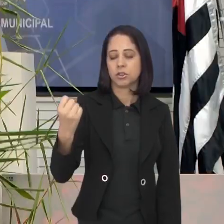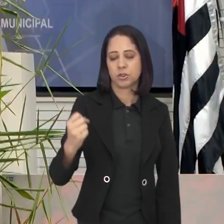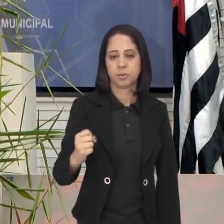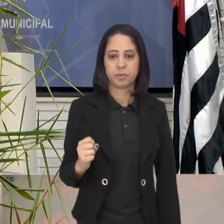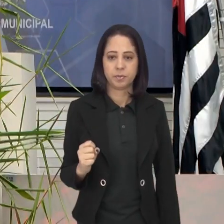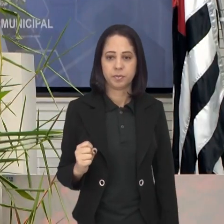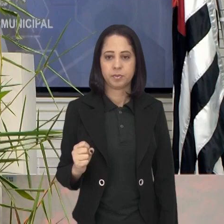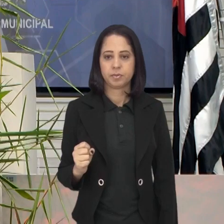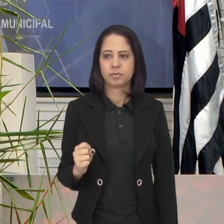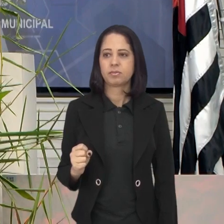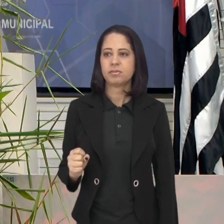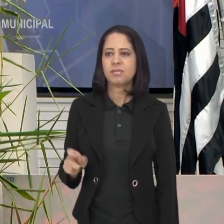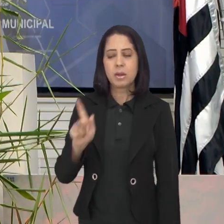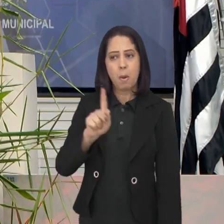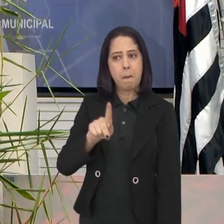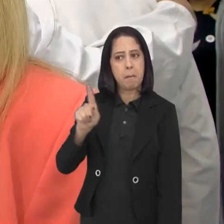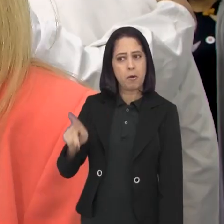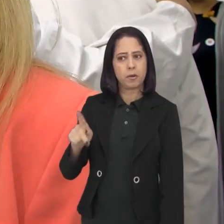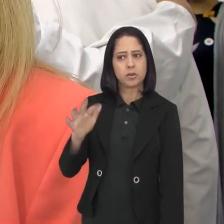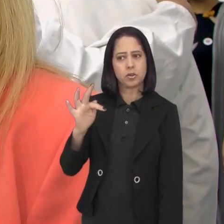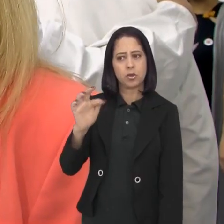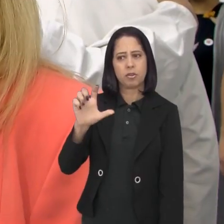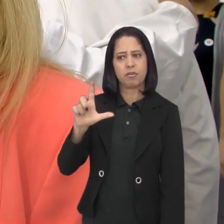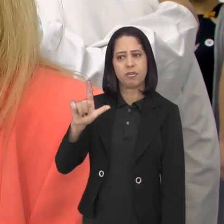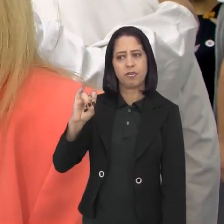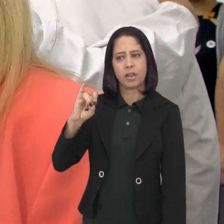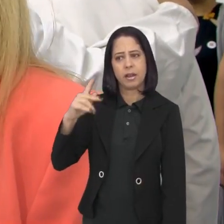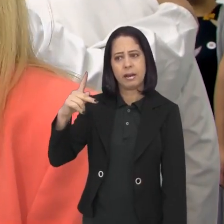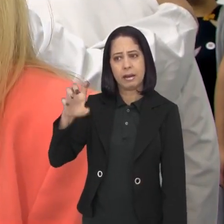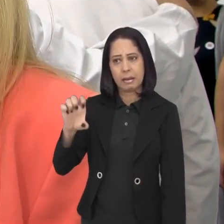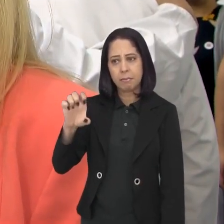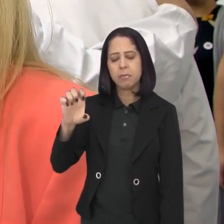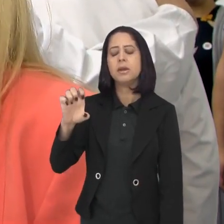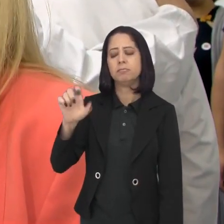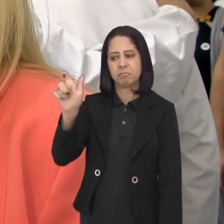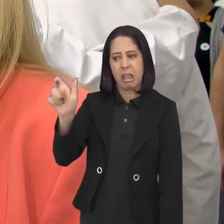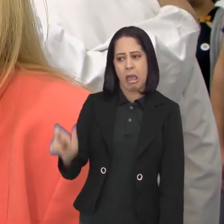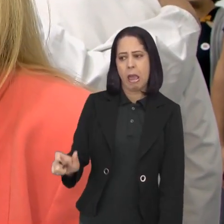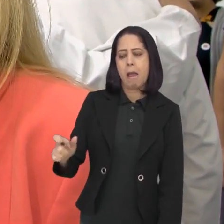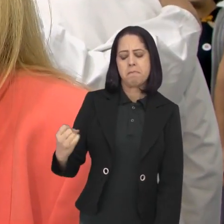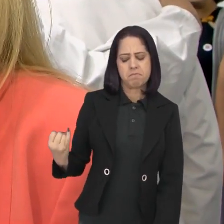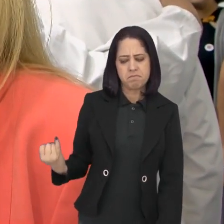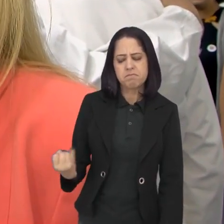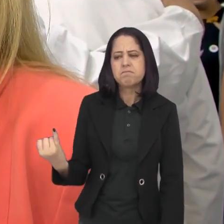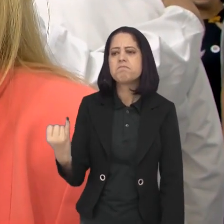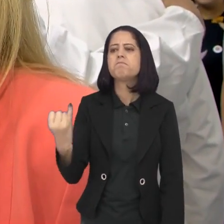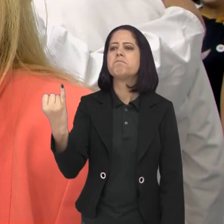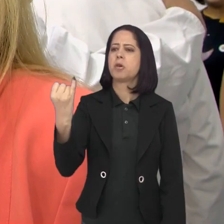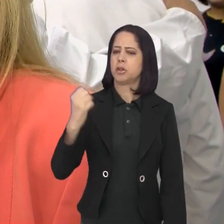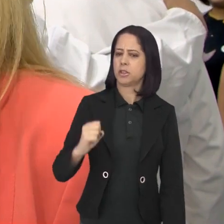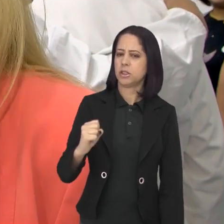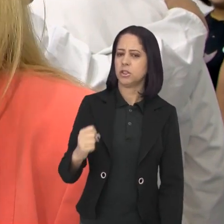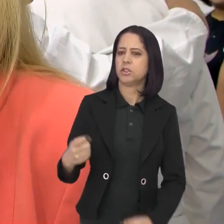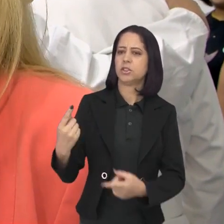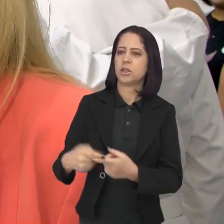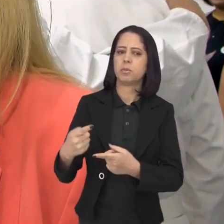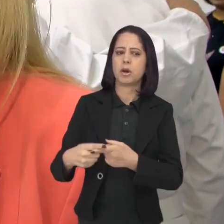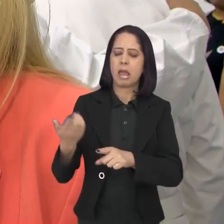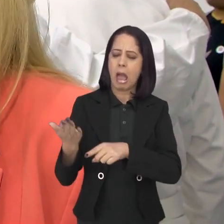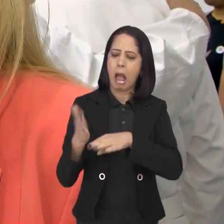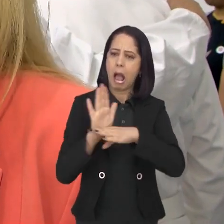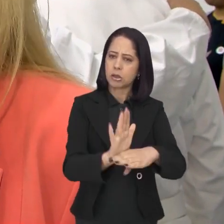Felipe para a modalidade na cidade. O mestre Felipe, uma importante pessoa